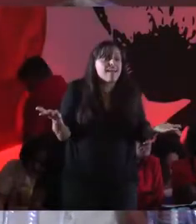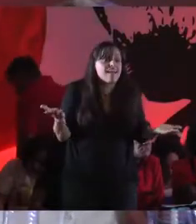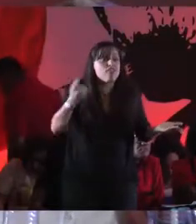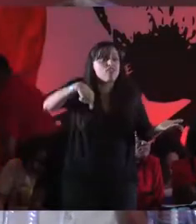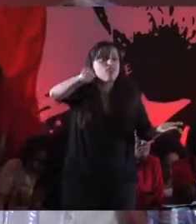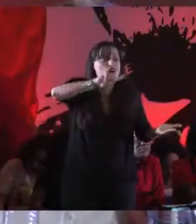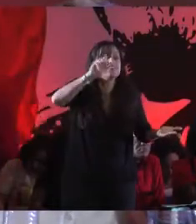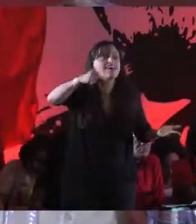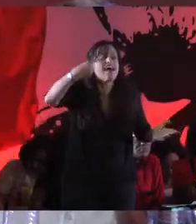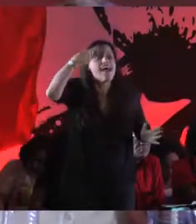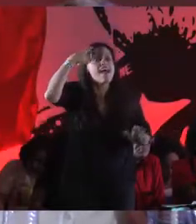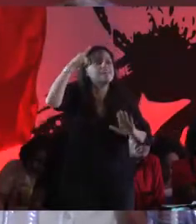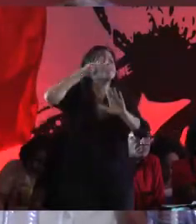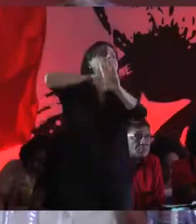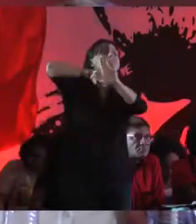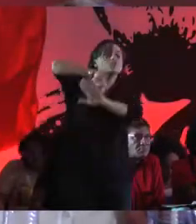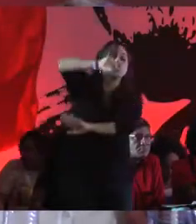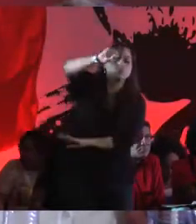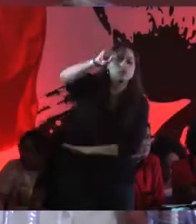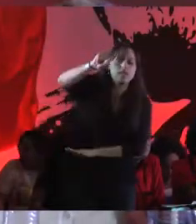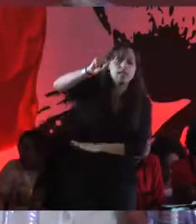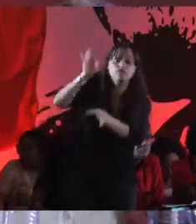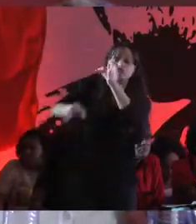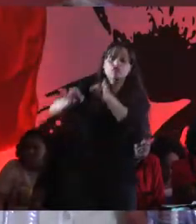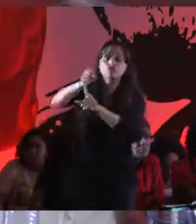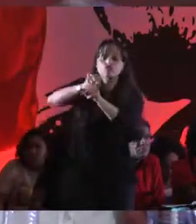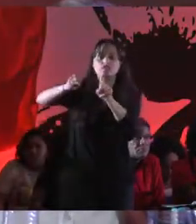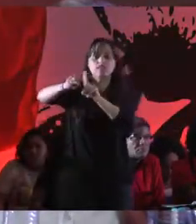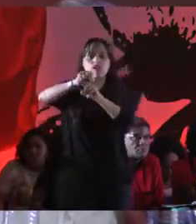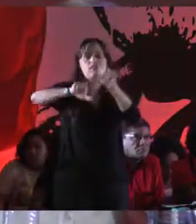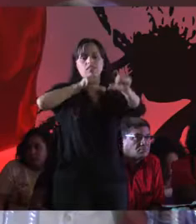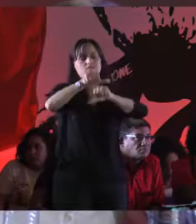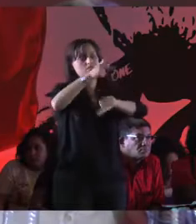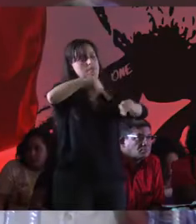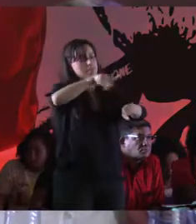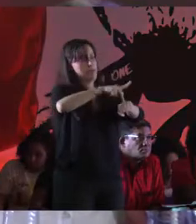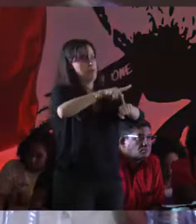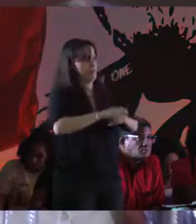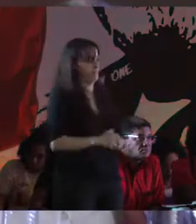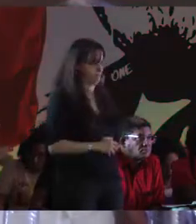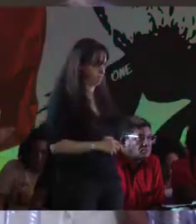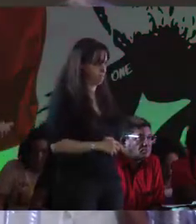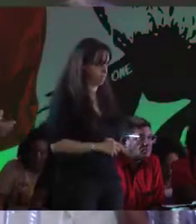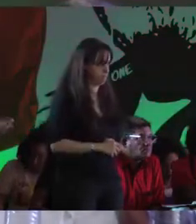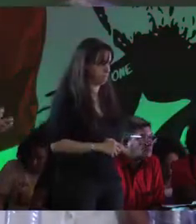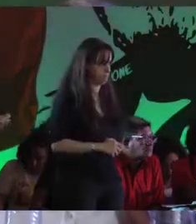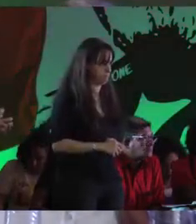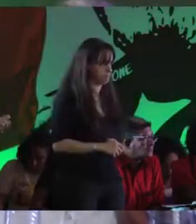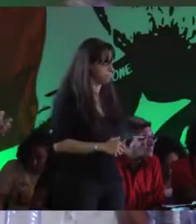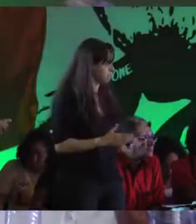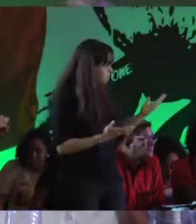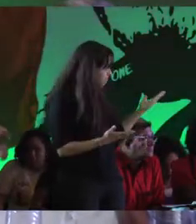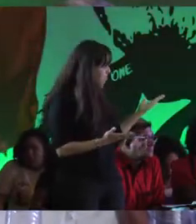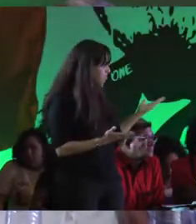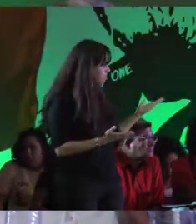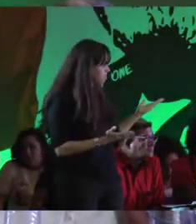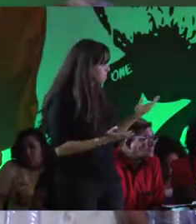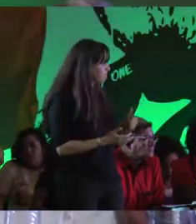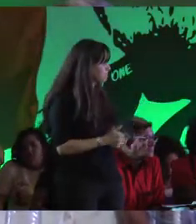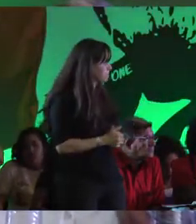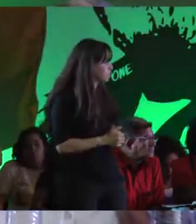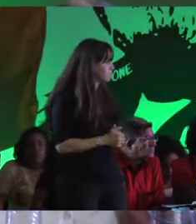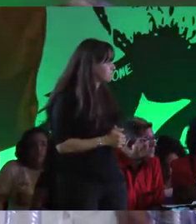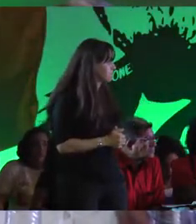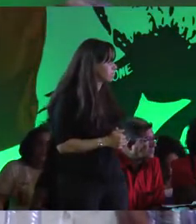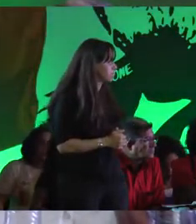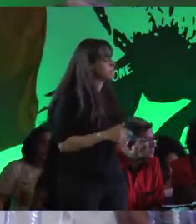uma ideia de justiça social, de transformação no nosso país. Eu, presidente Lula, não tenho